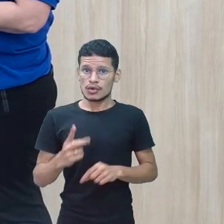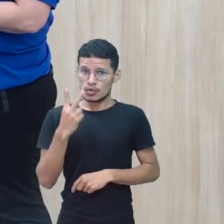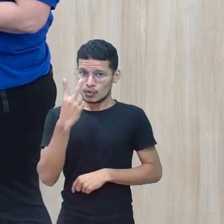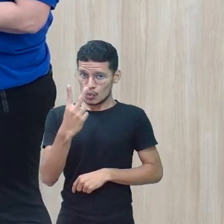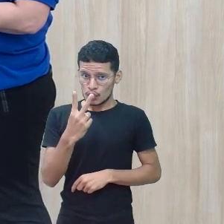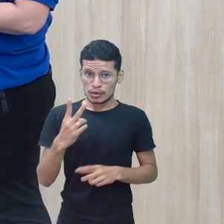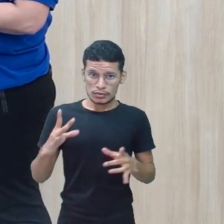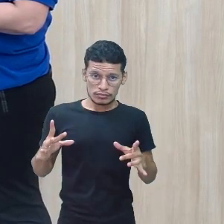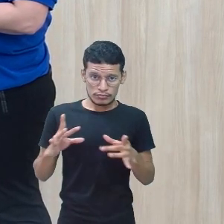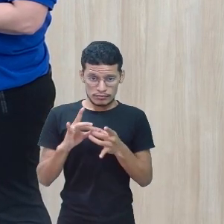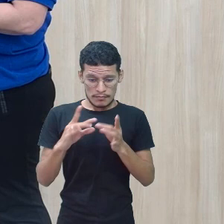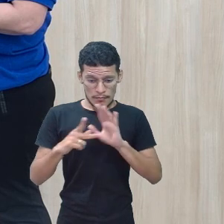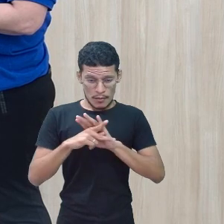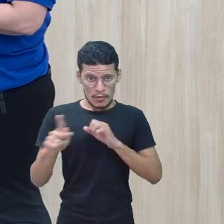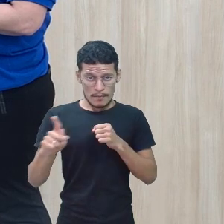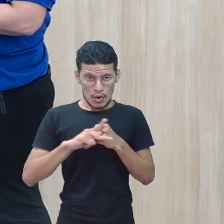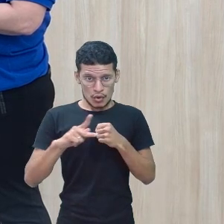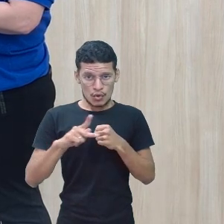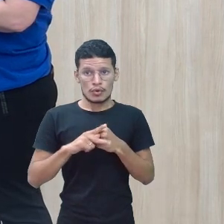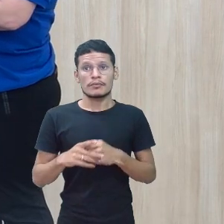expressões, não é? De pronome.